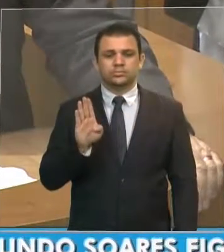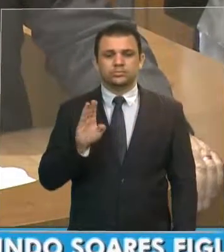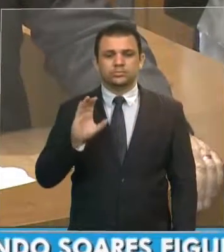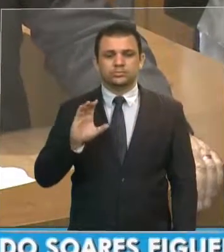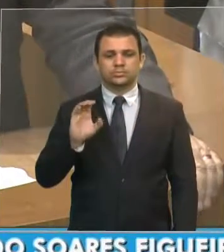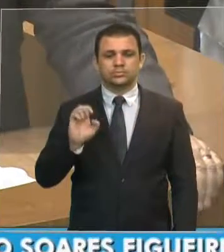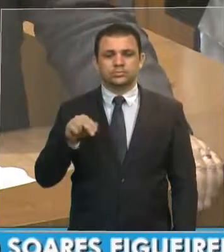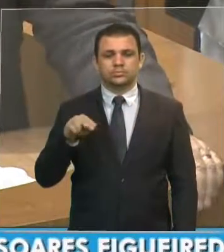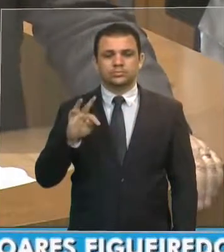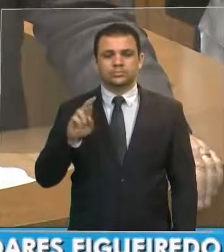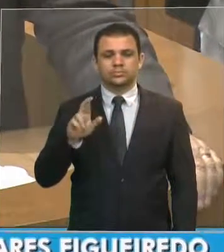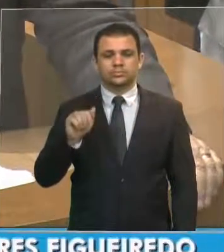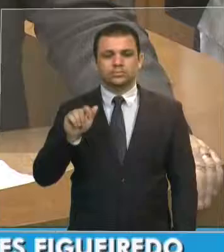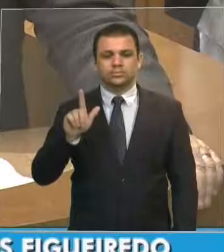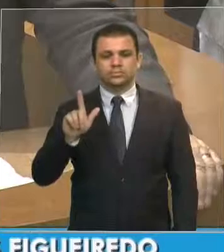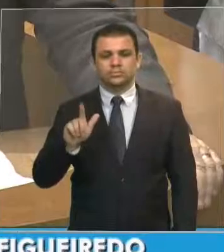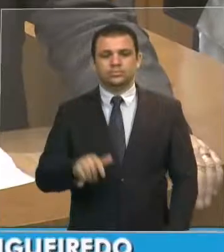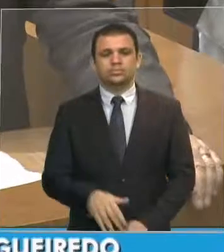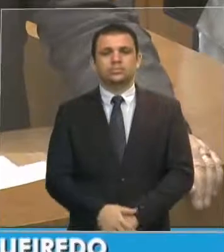Central.